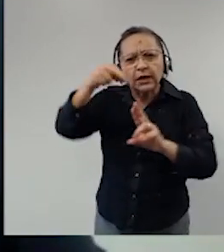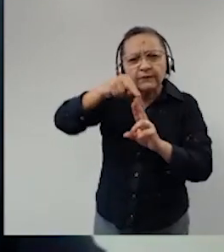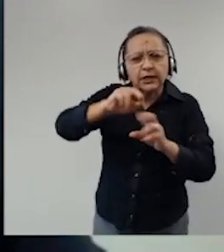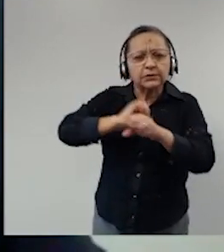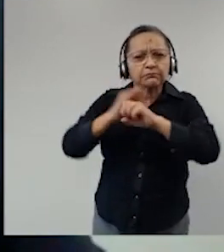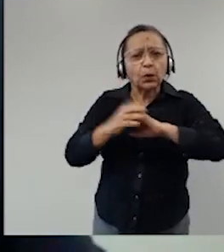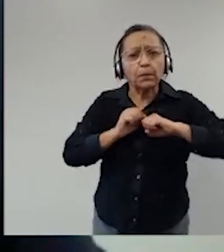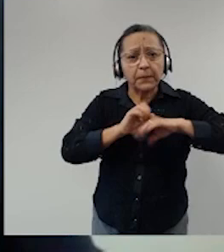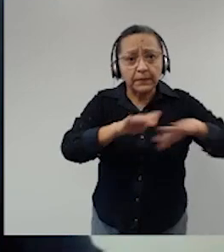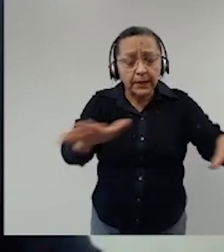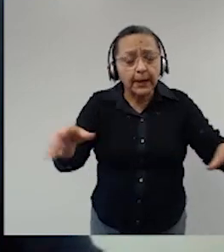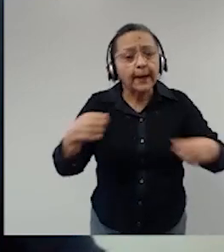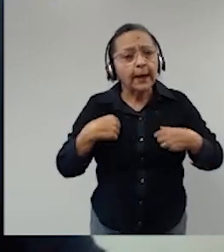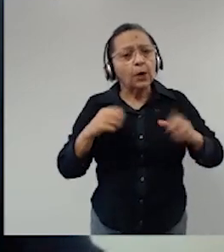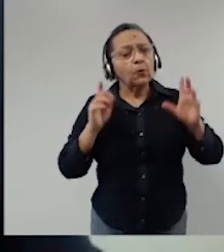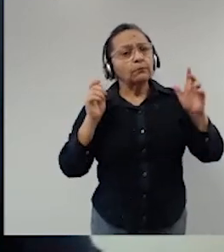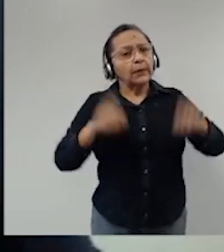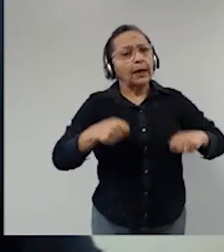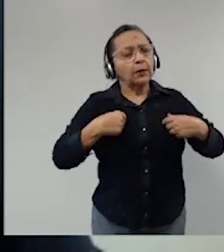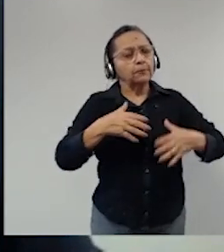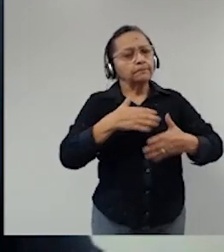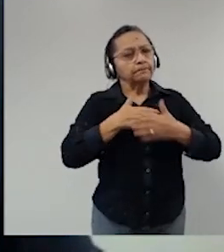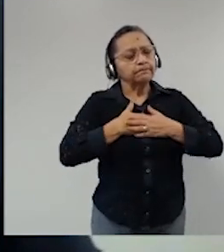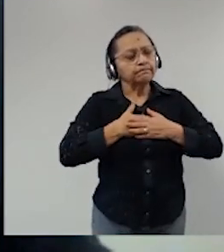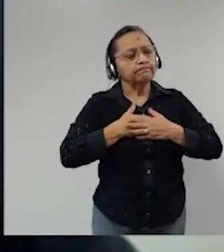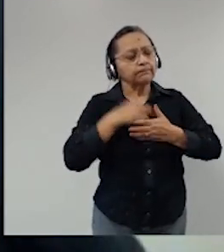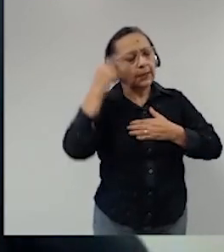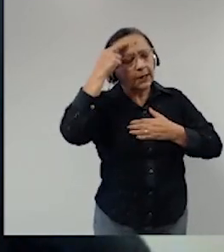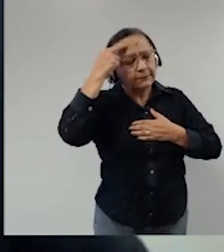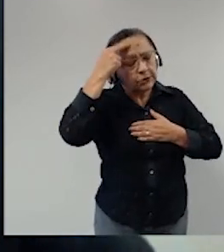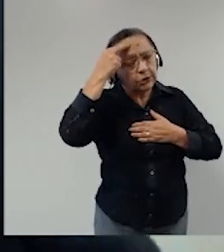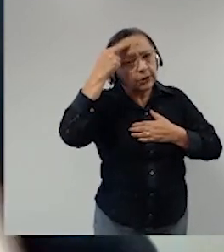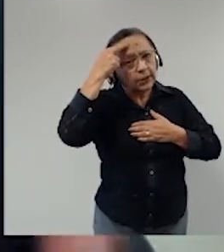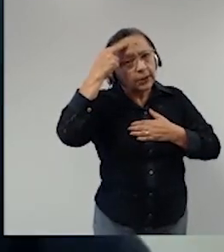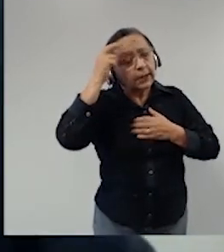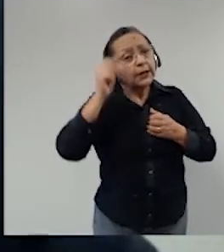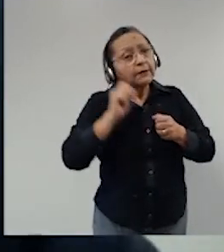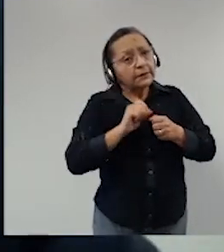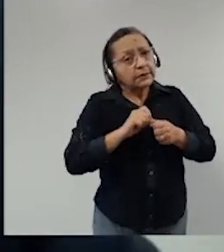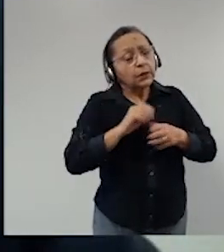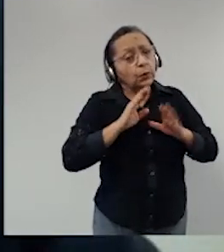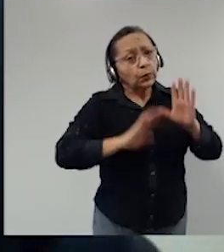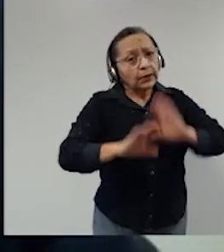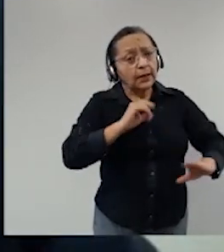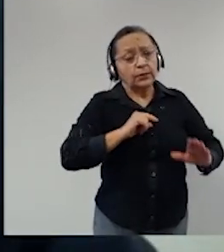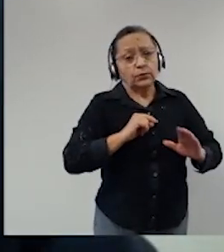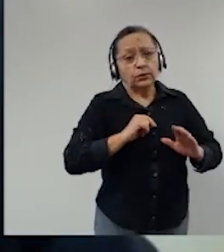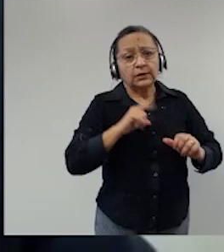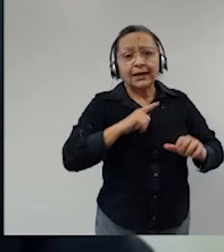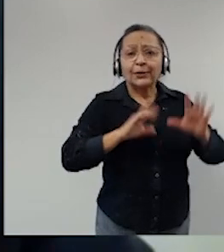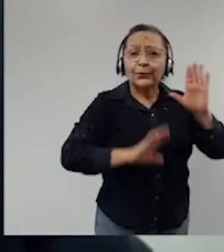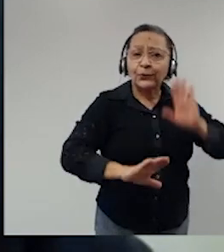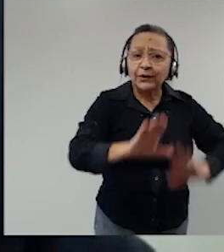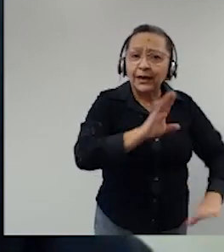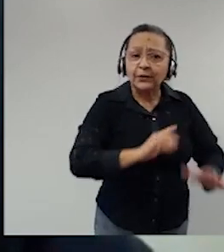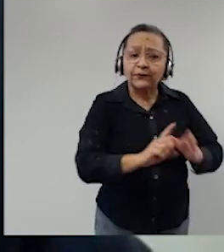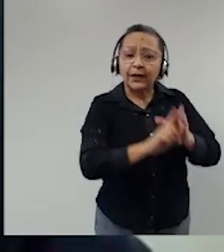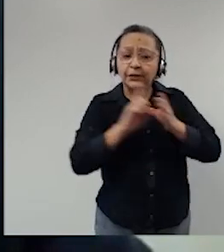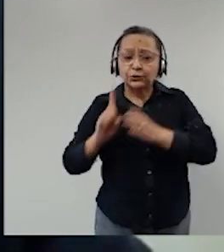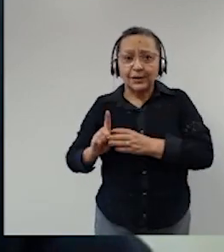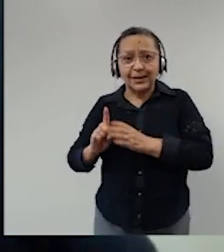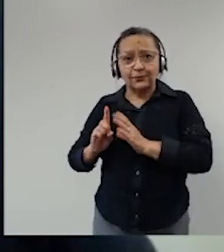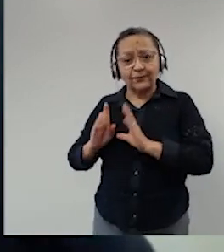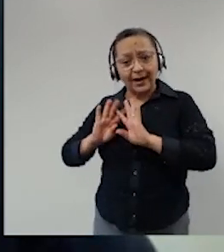de manter o isolamento social, fazer esse isolamento social também nessa perspectiva solidária. Né? Se eu